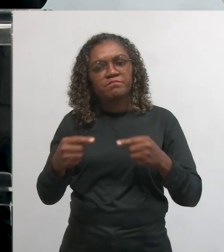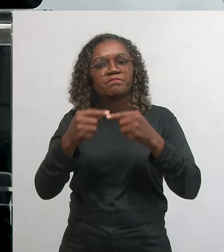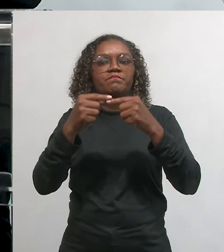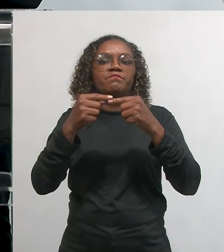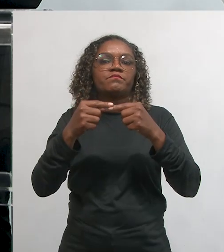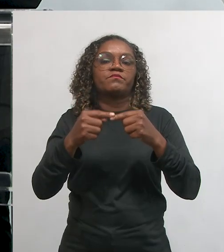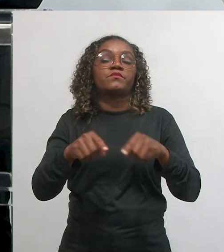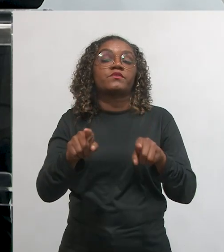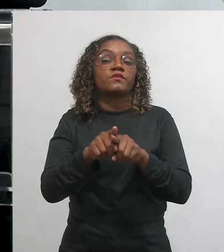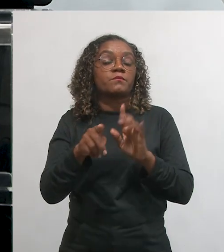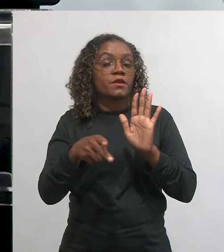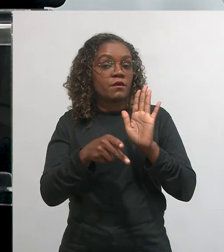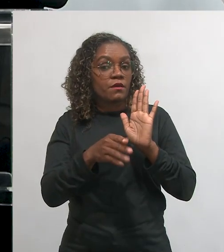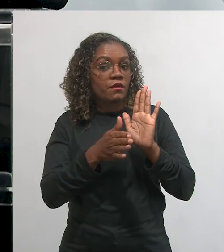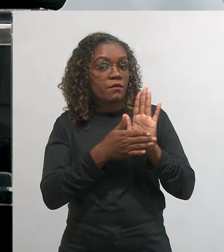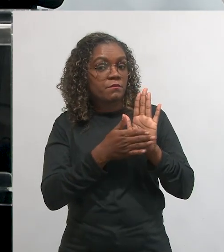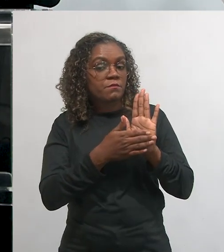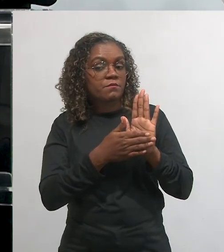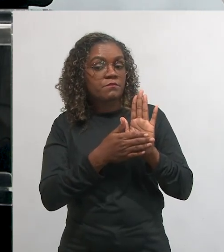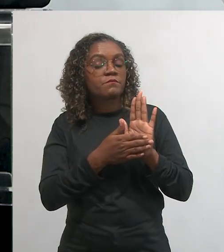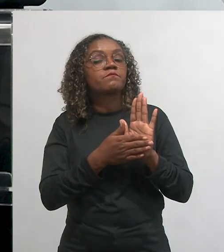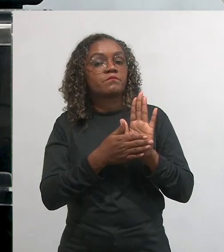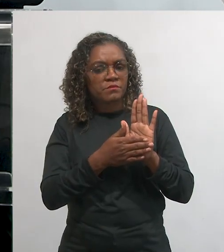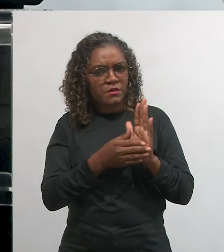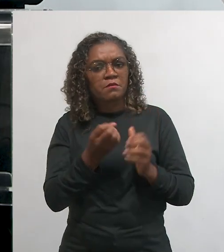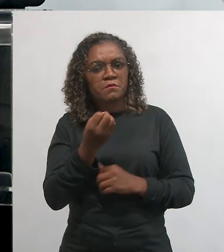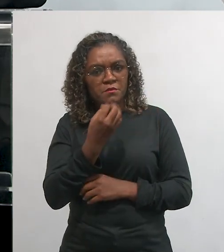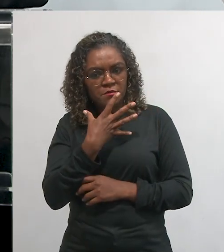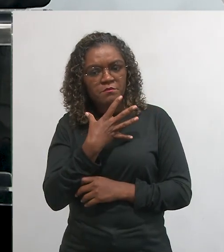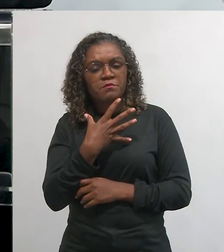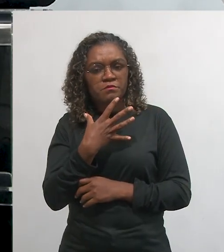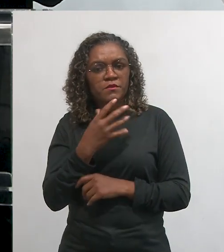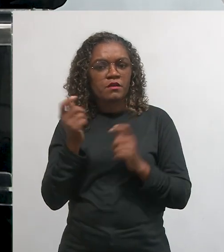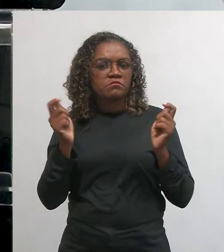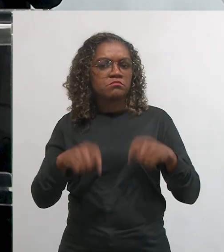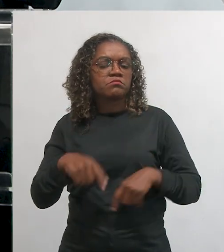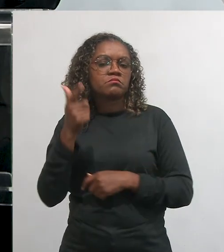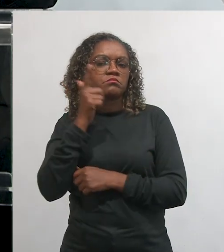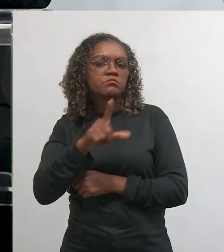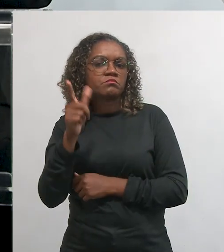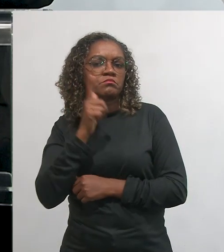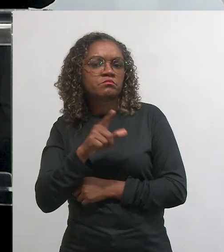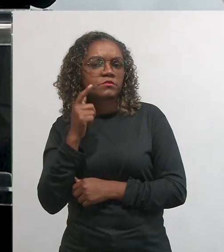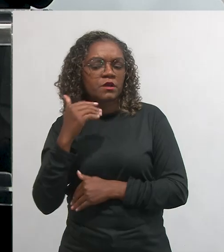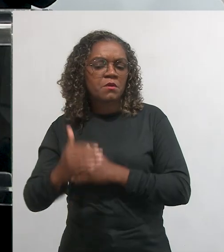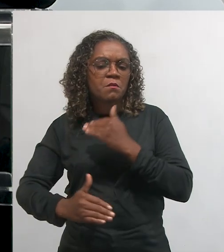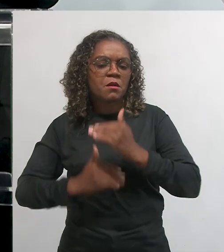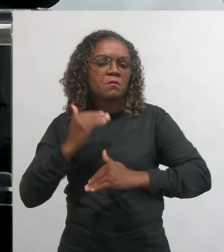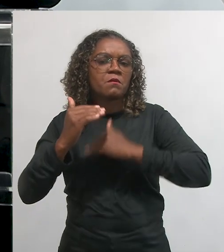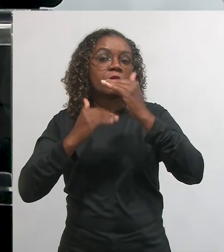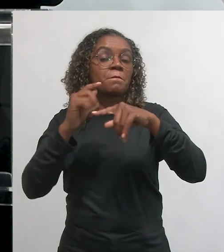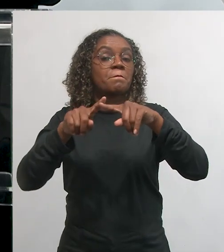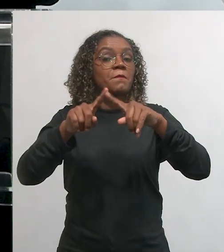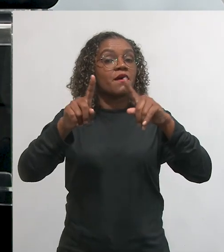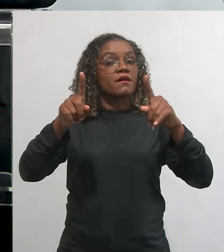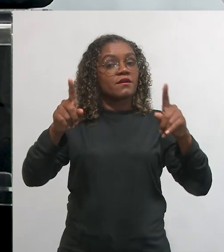todo seja beneficiada. É uma proposta que deu certo por muito tempo, né? Avançou